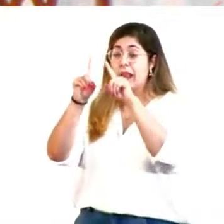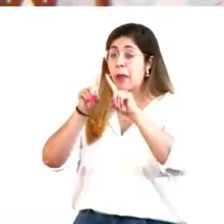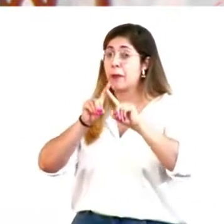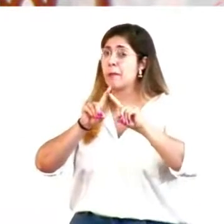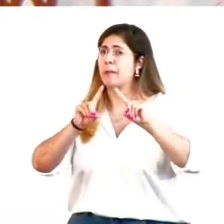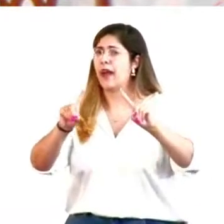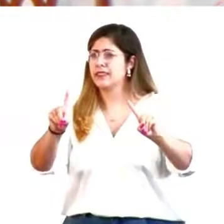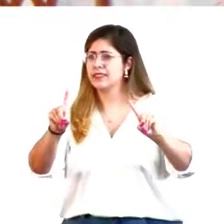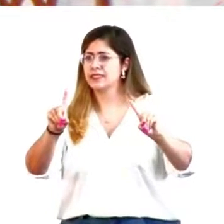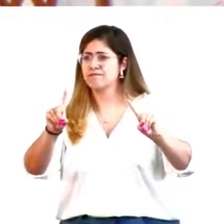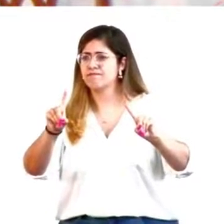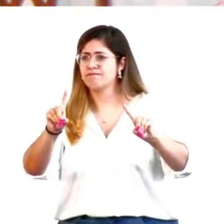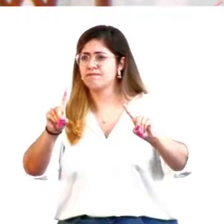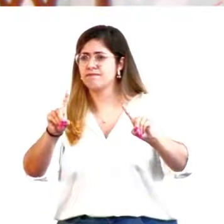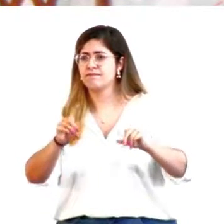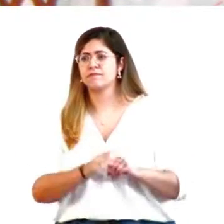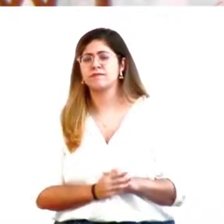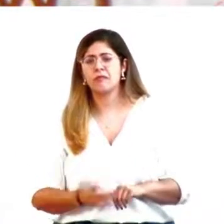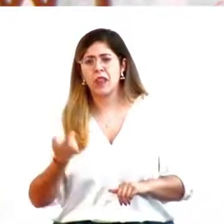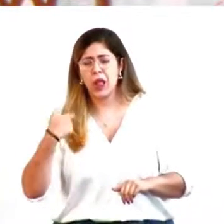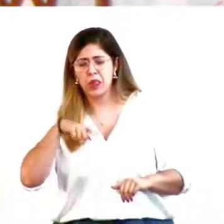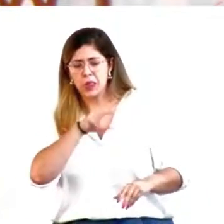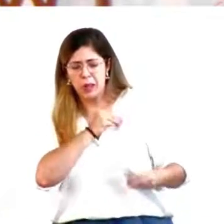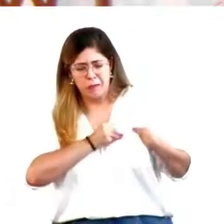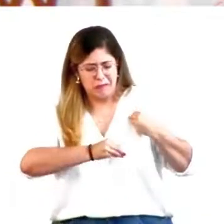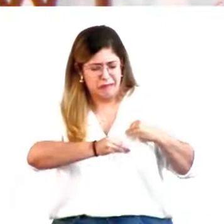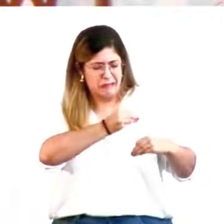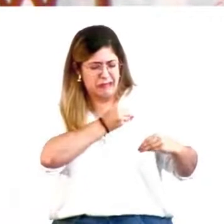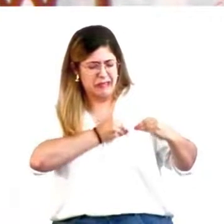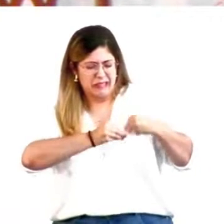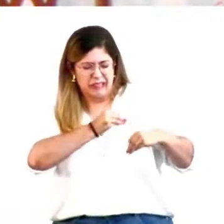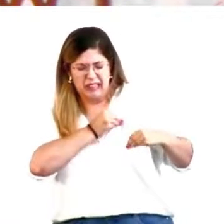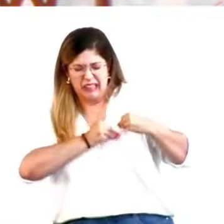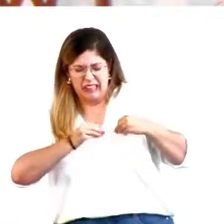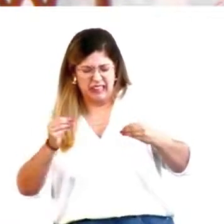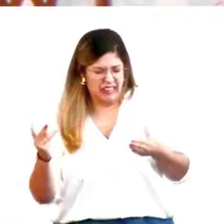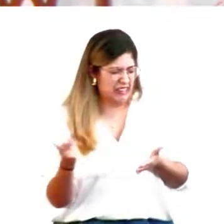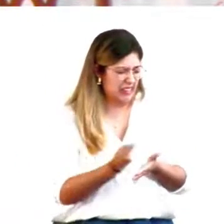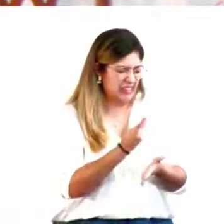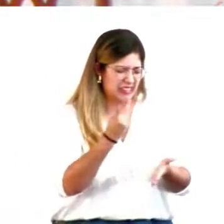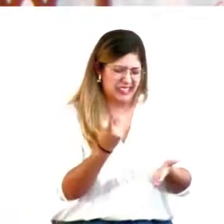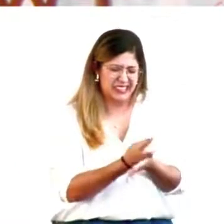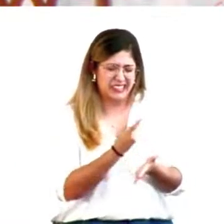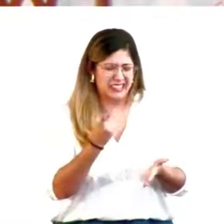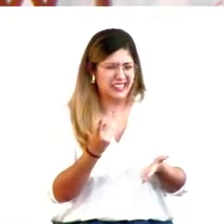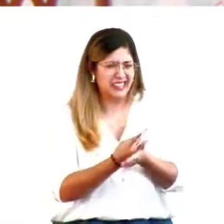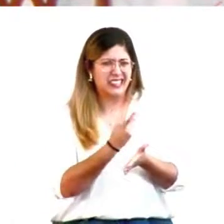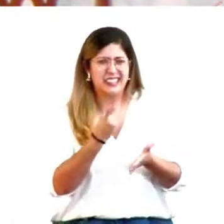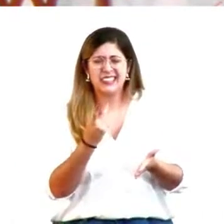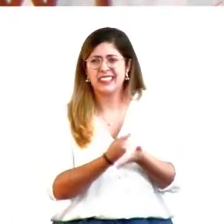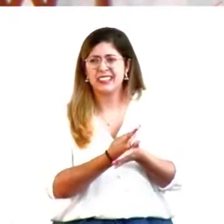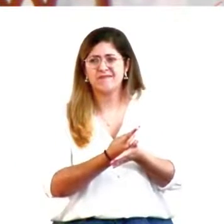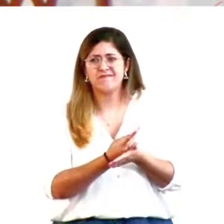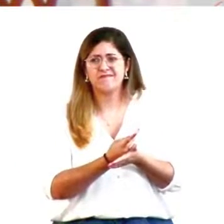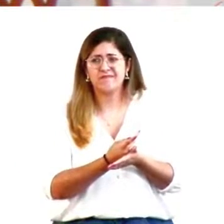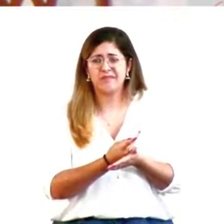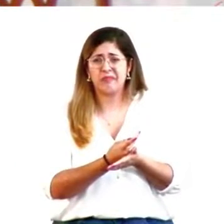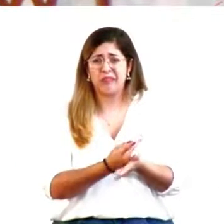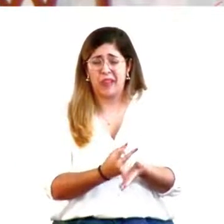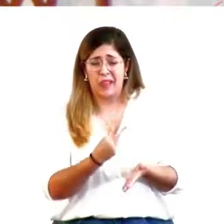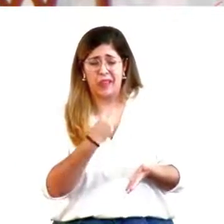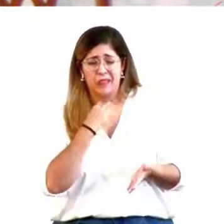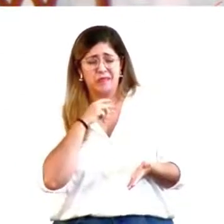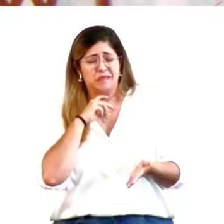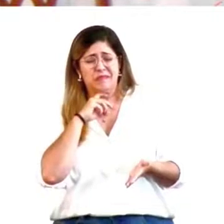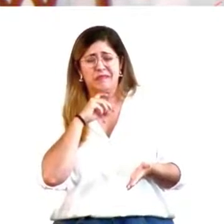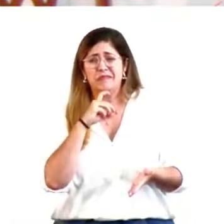Mas a impudicícia e toda sorte de impurezas ou cobiça, nem sequer se nomeie